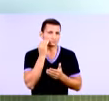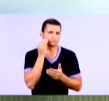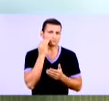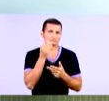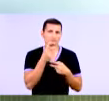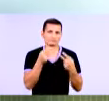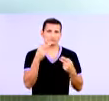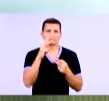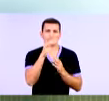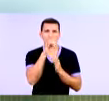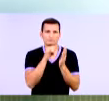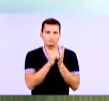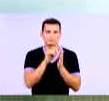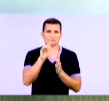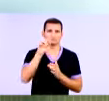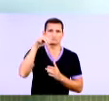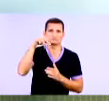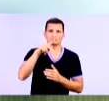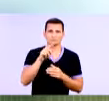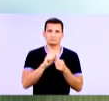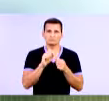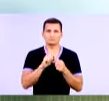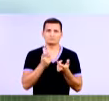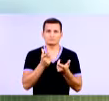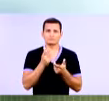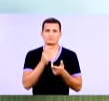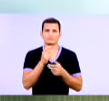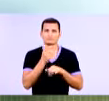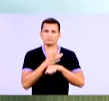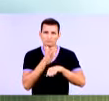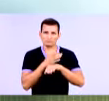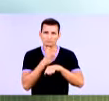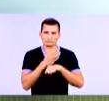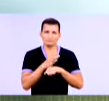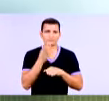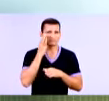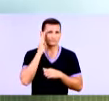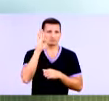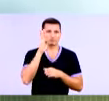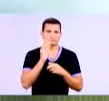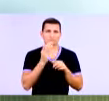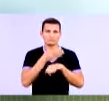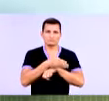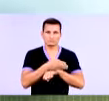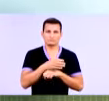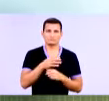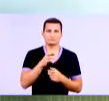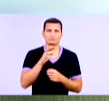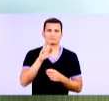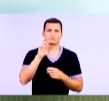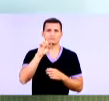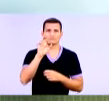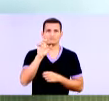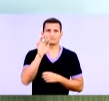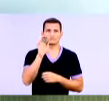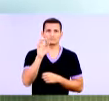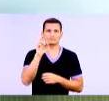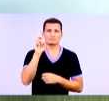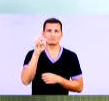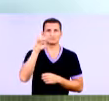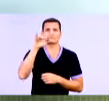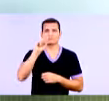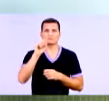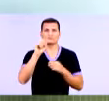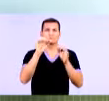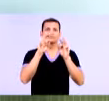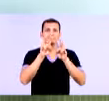sua instalação do GIMP. Faça essa parte prática aí. E, principalmente, acesse essas referências que nós passamos, acesse esses links que nós